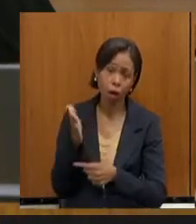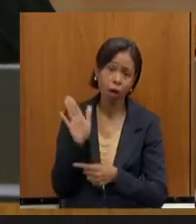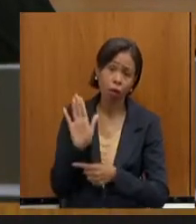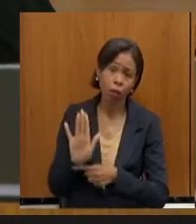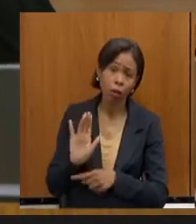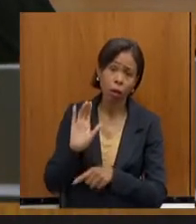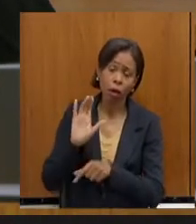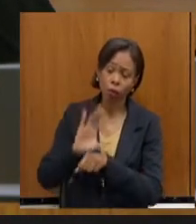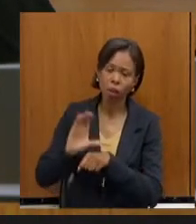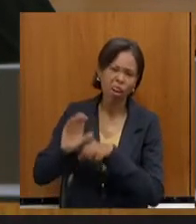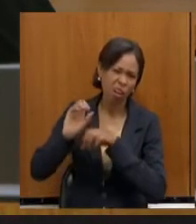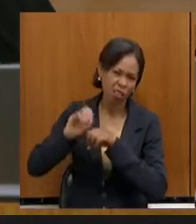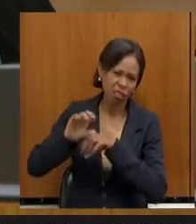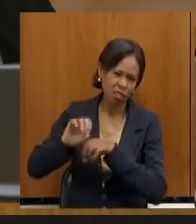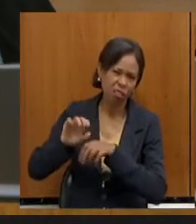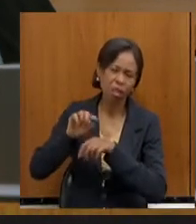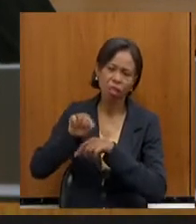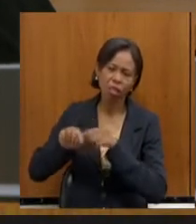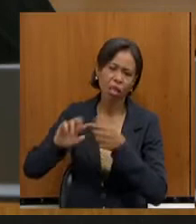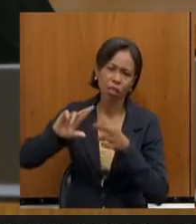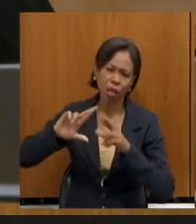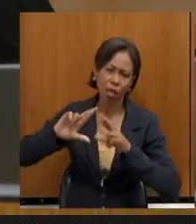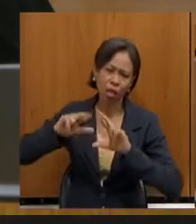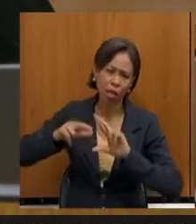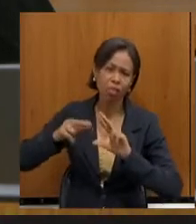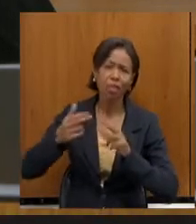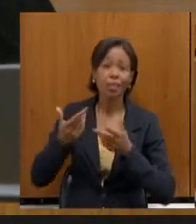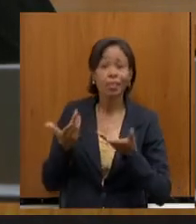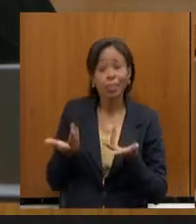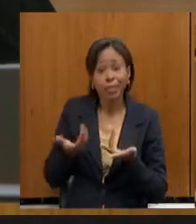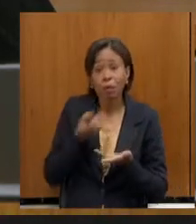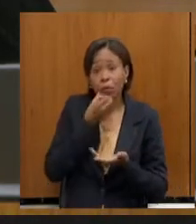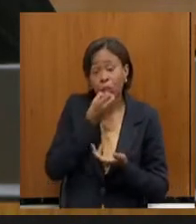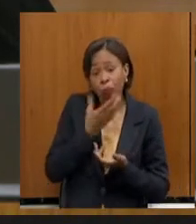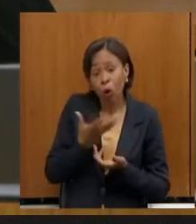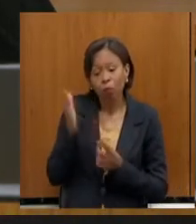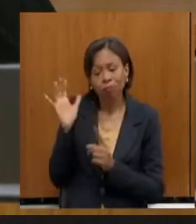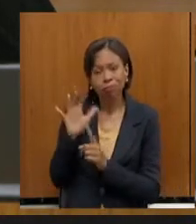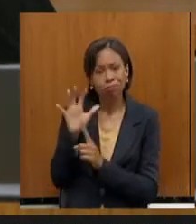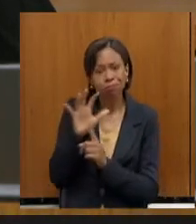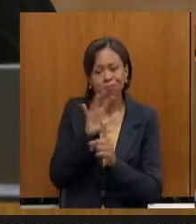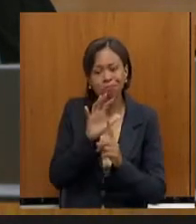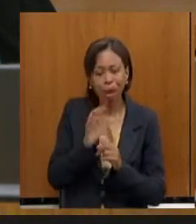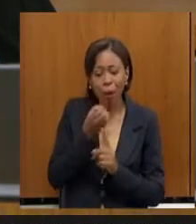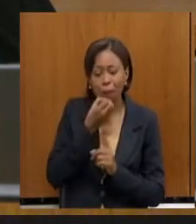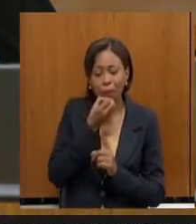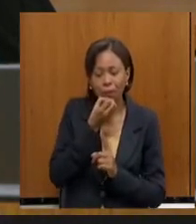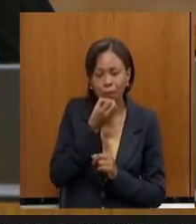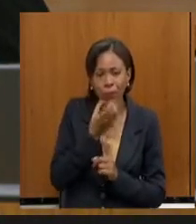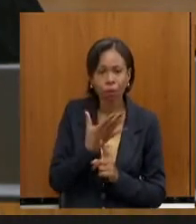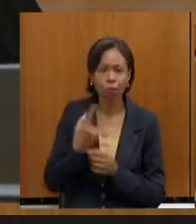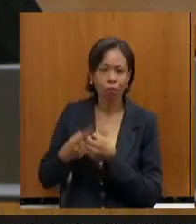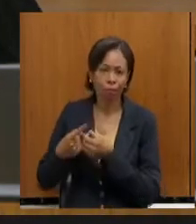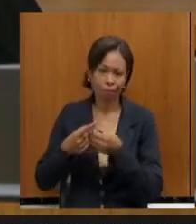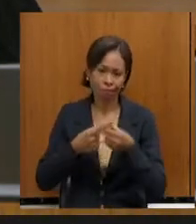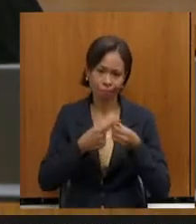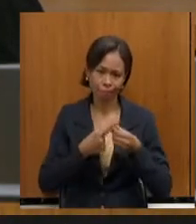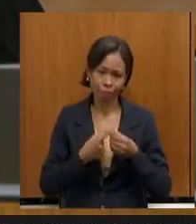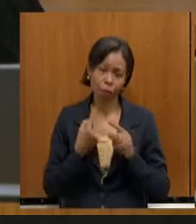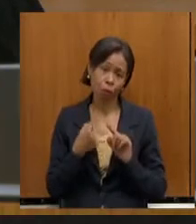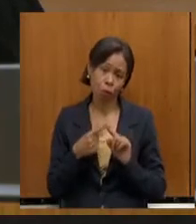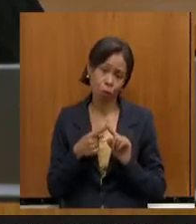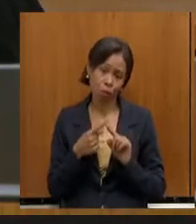resíduos Stories que no final das contas gera também um impacto muito positivo positivo os municípios porque a destinação final